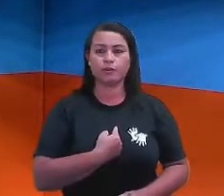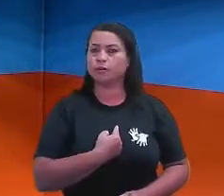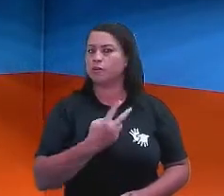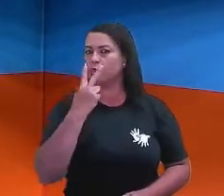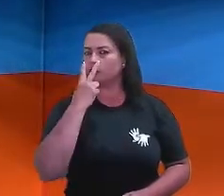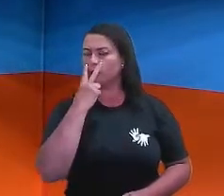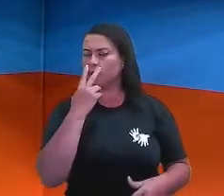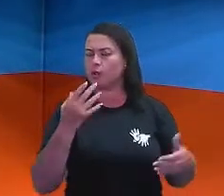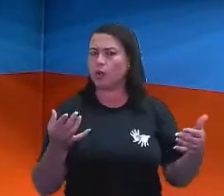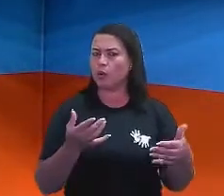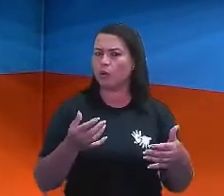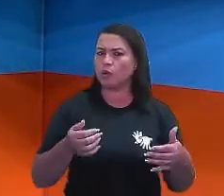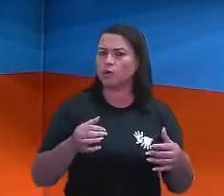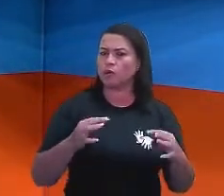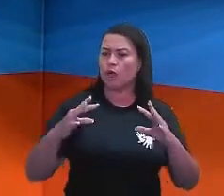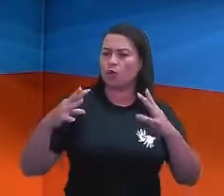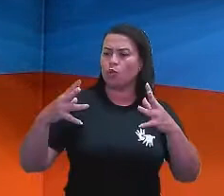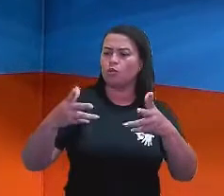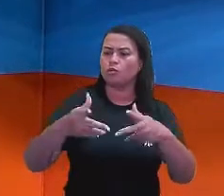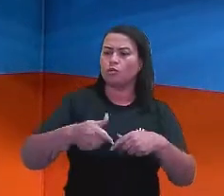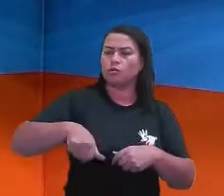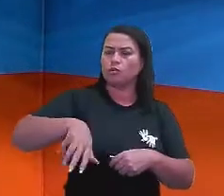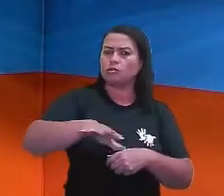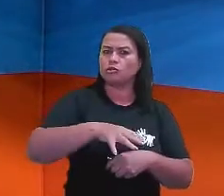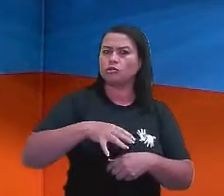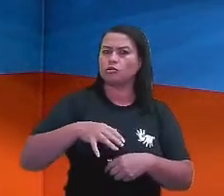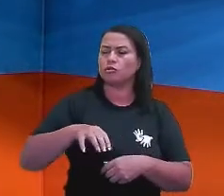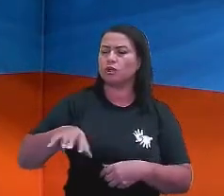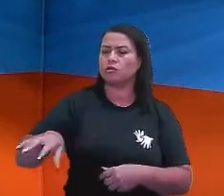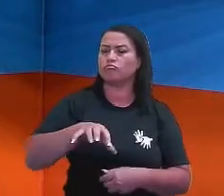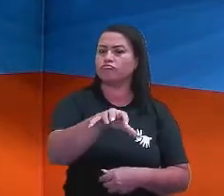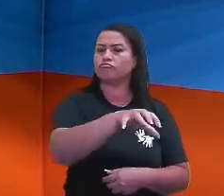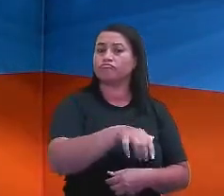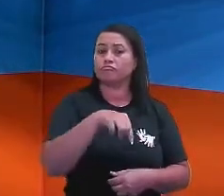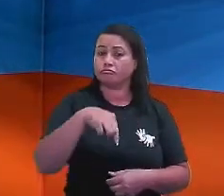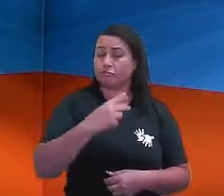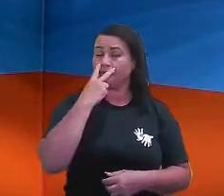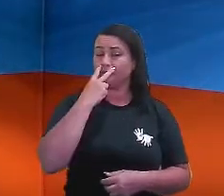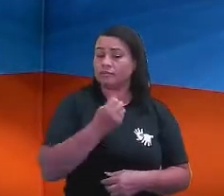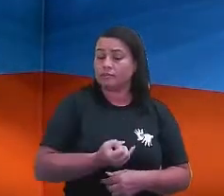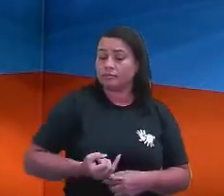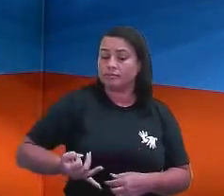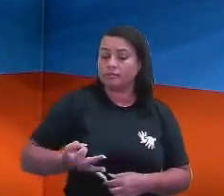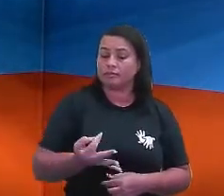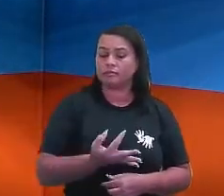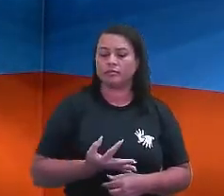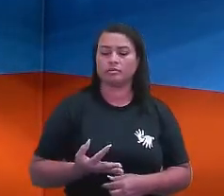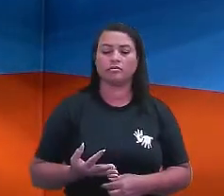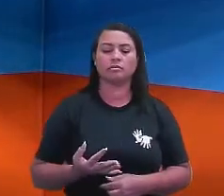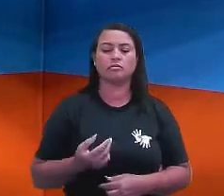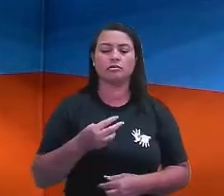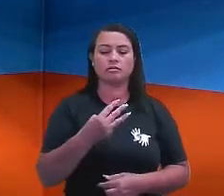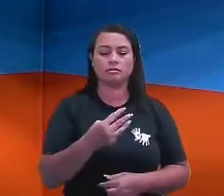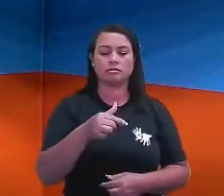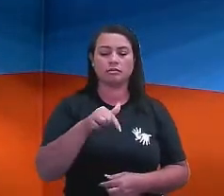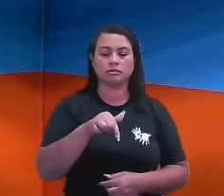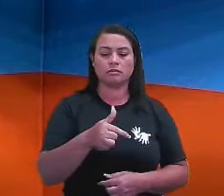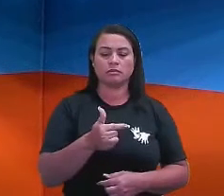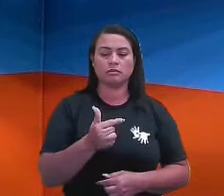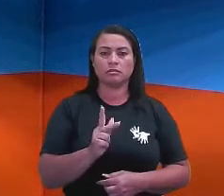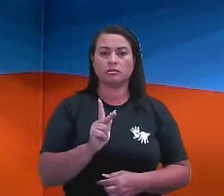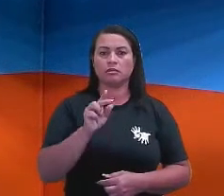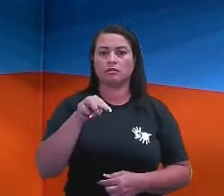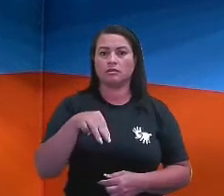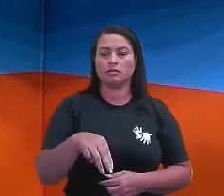a toda a extensão territorial, em relação aos outros municípios? Então, vamos lá ver. Então, 372 quilômetros quadrados é quem eu